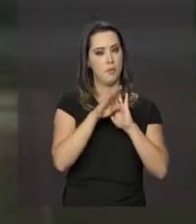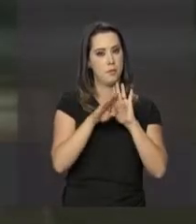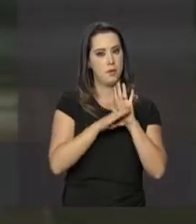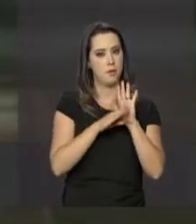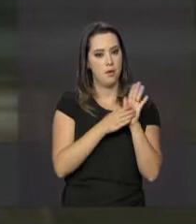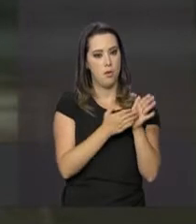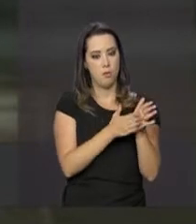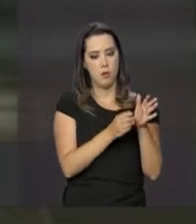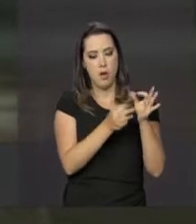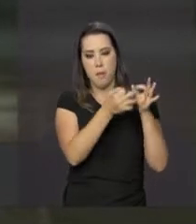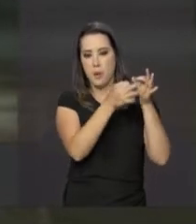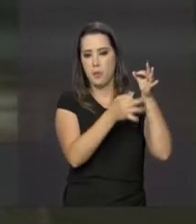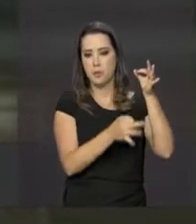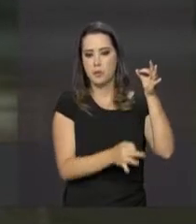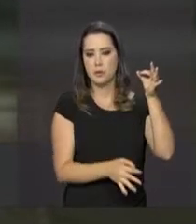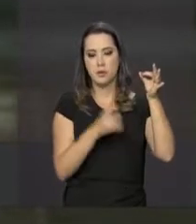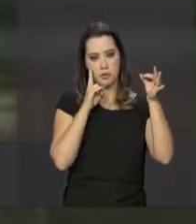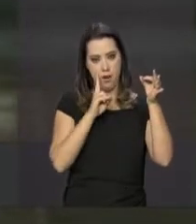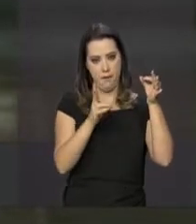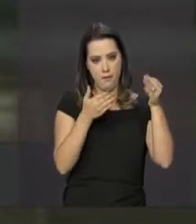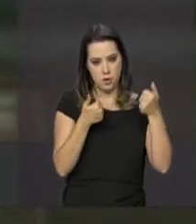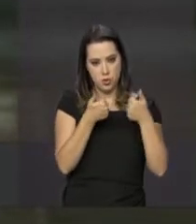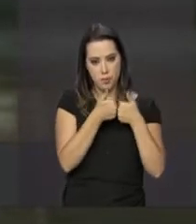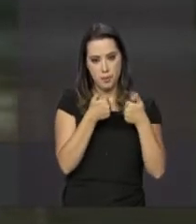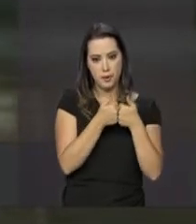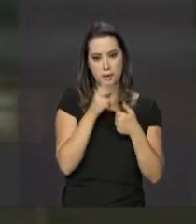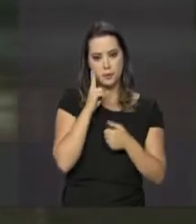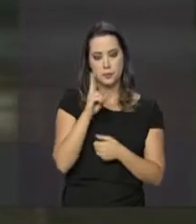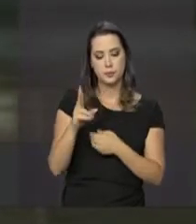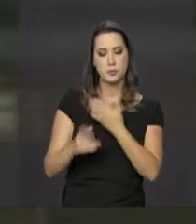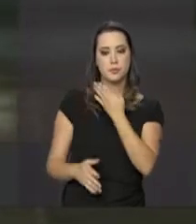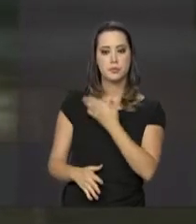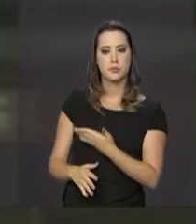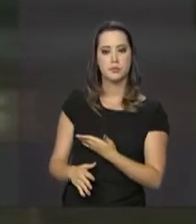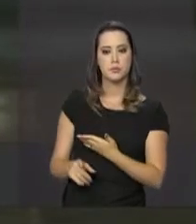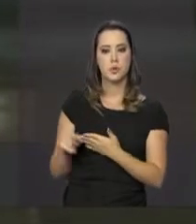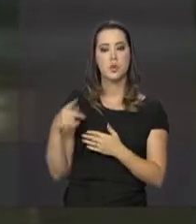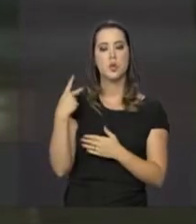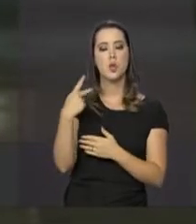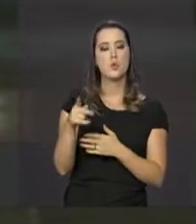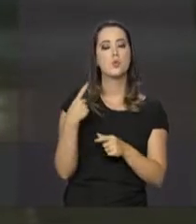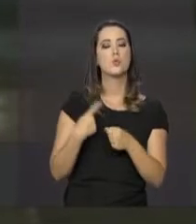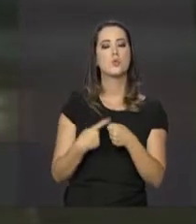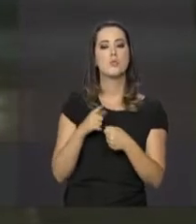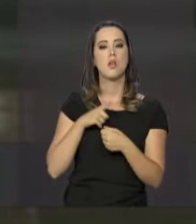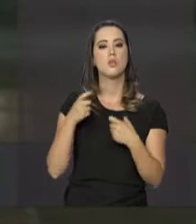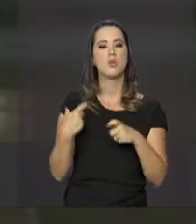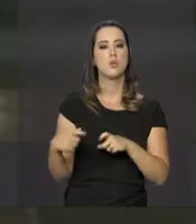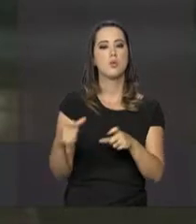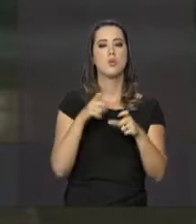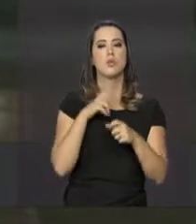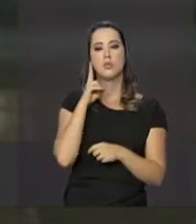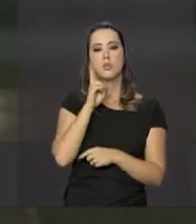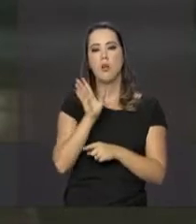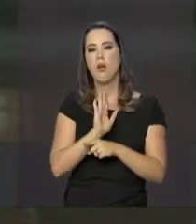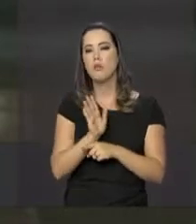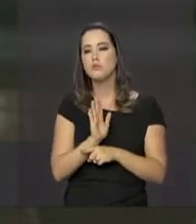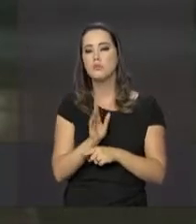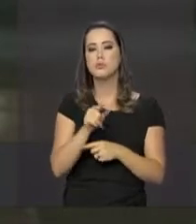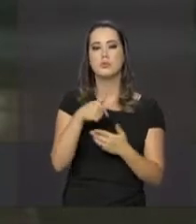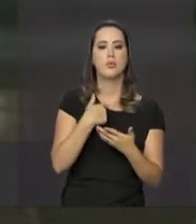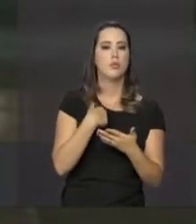extensa na roberto quem quiser acompanhar essa programação verificar na sua cidade onde pode assistir aos